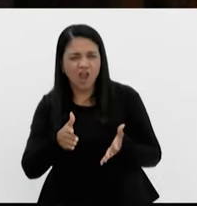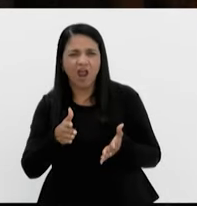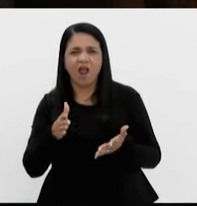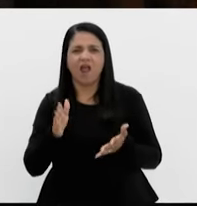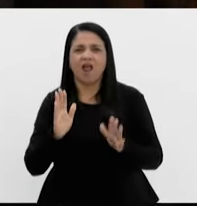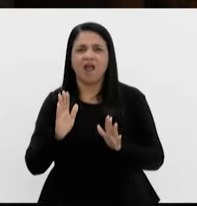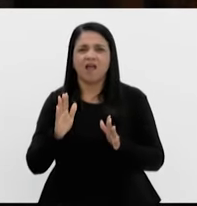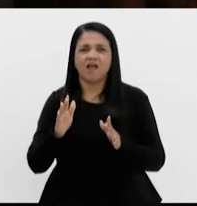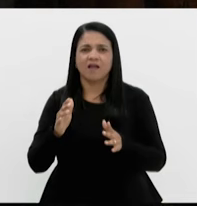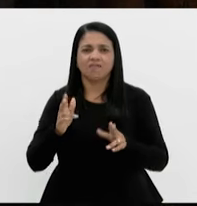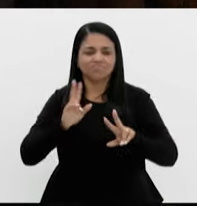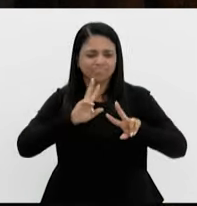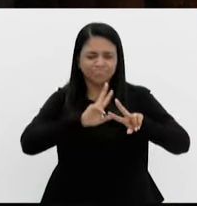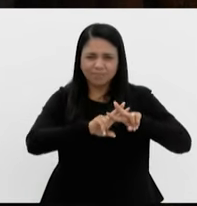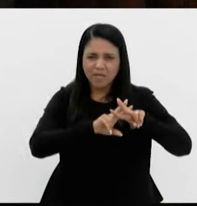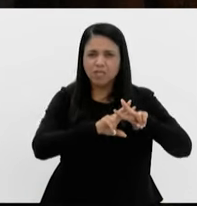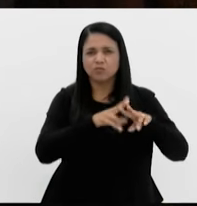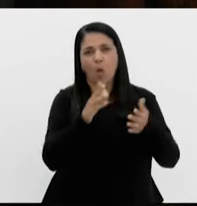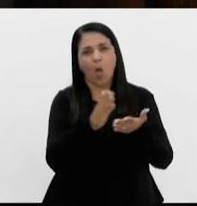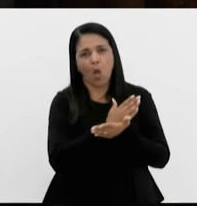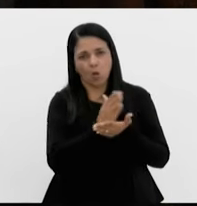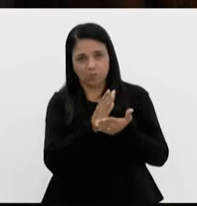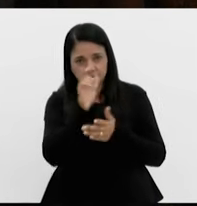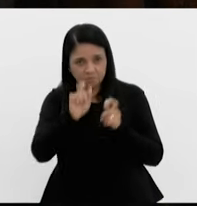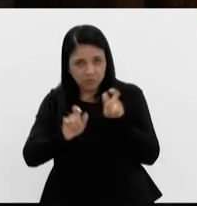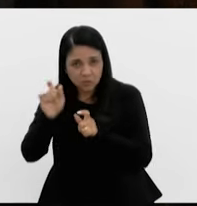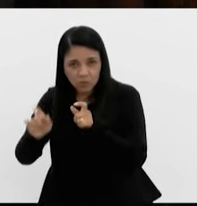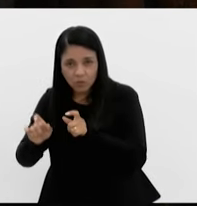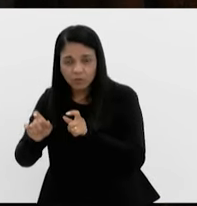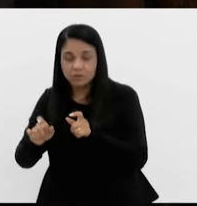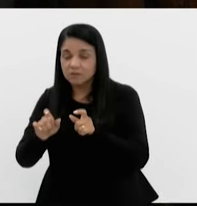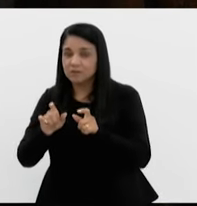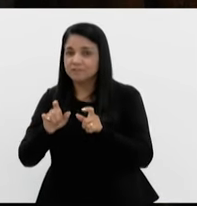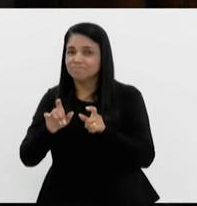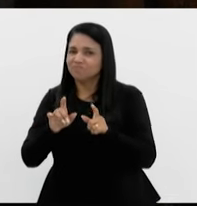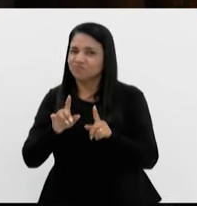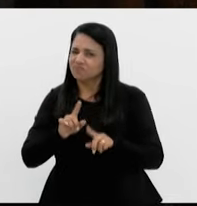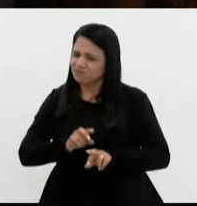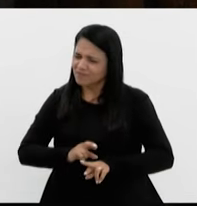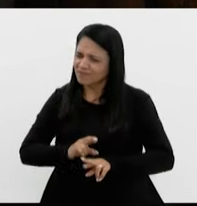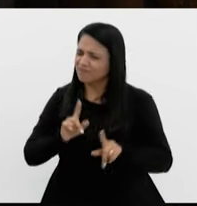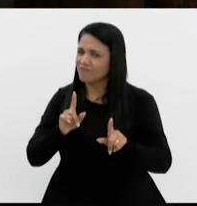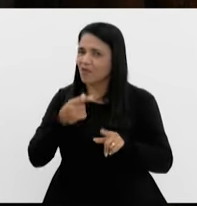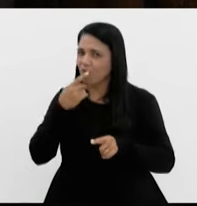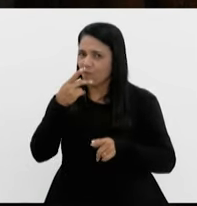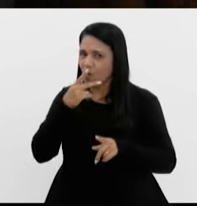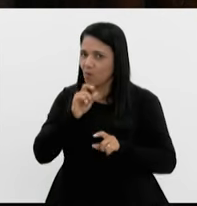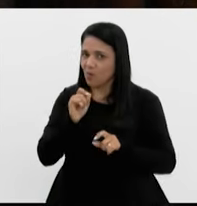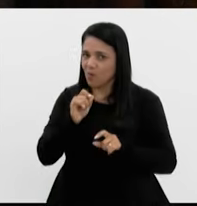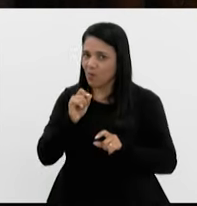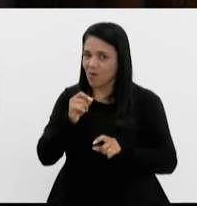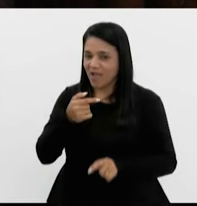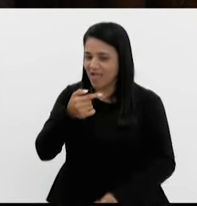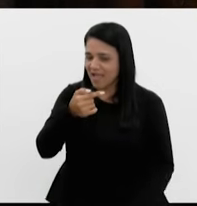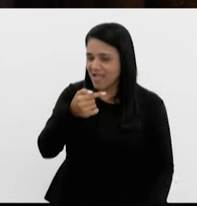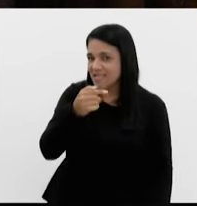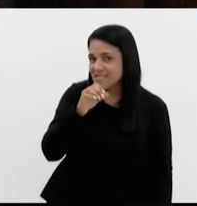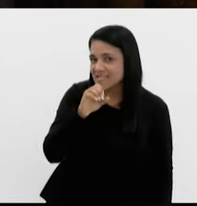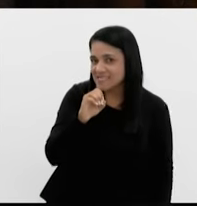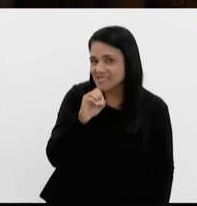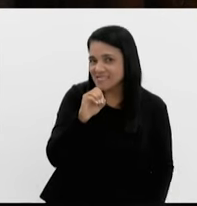inclusive para trás das grades eu não tô me referindo a septuagésima